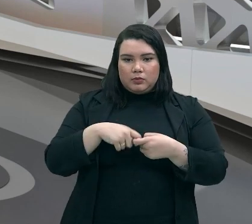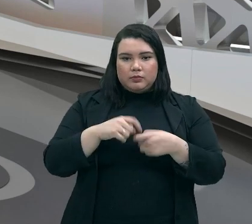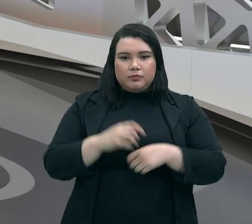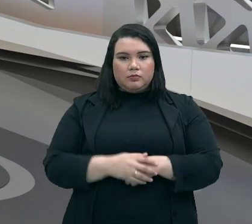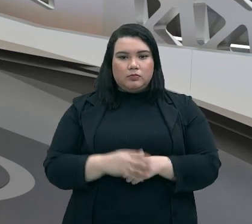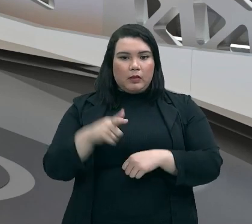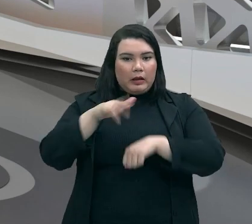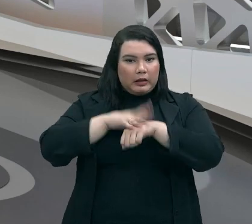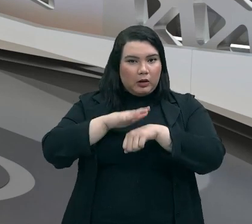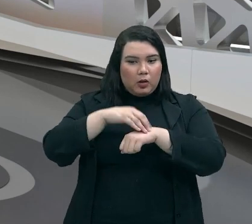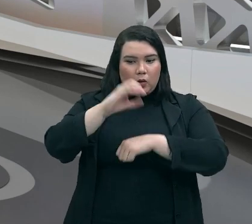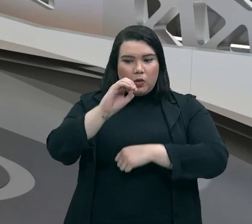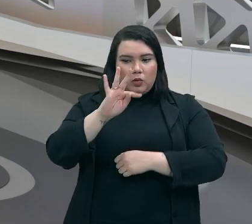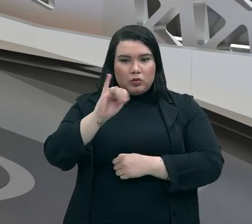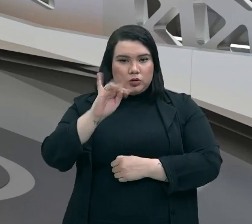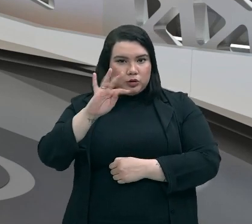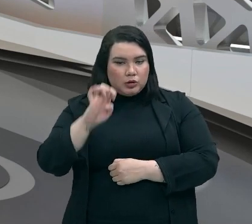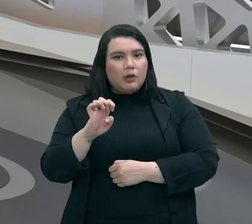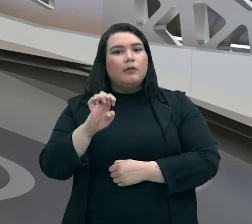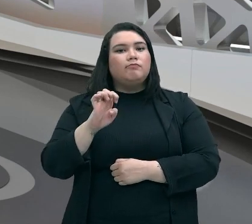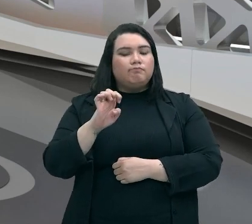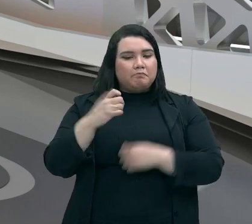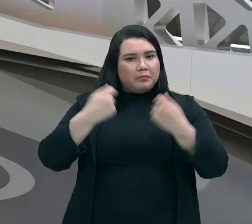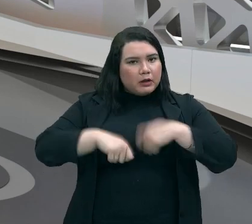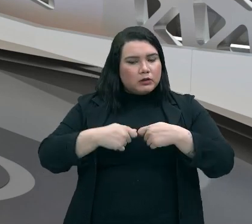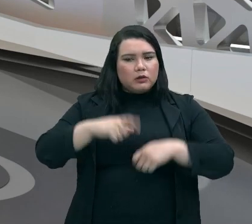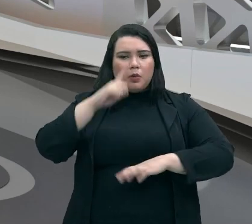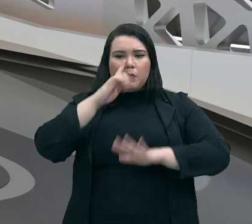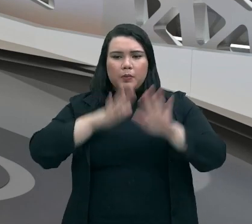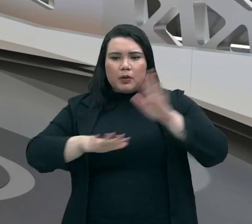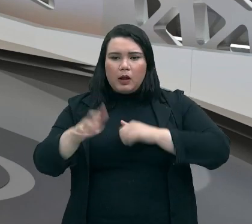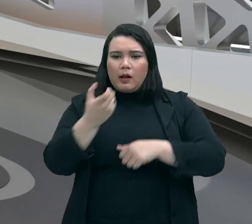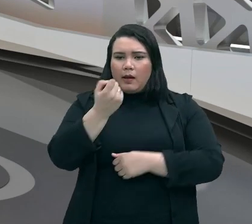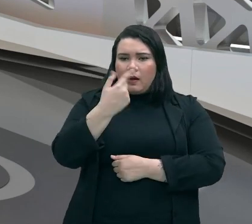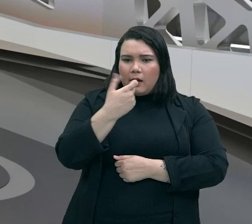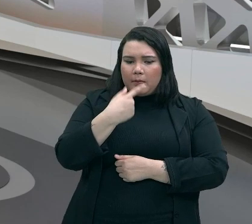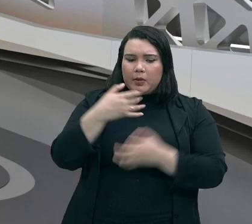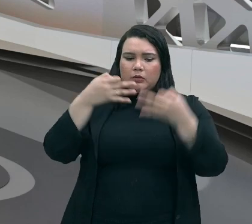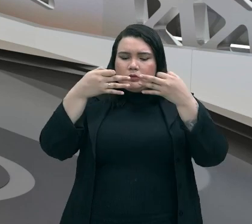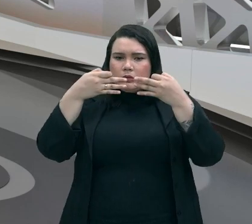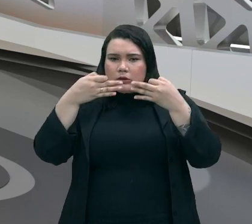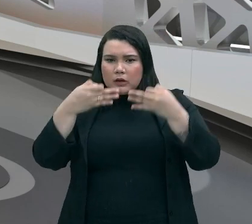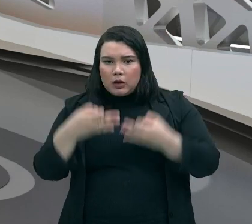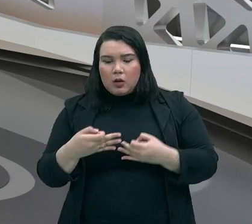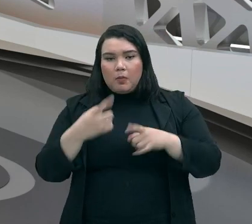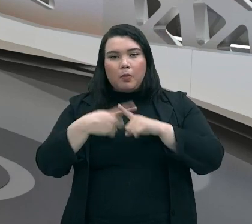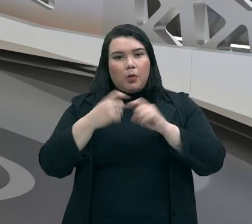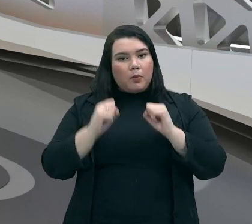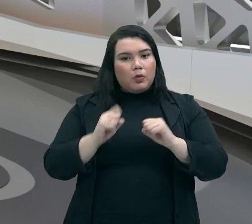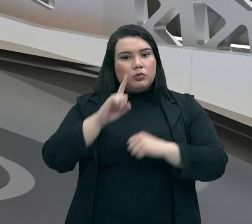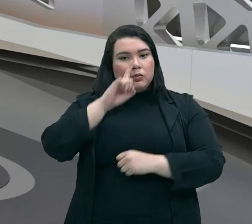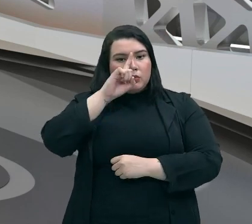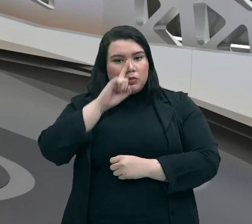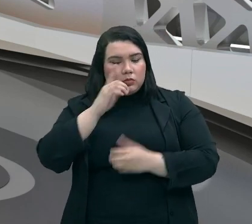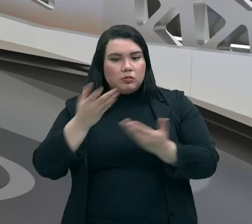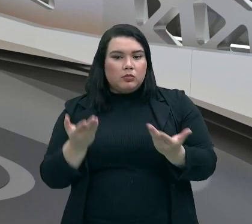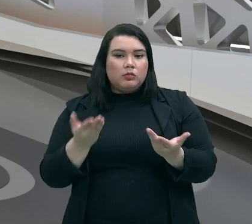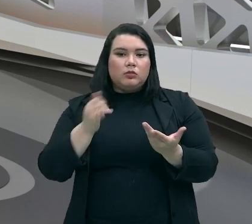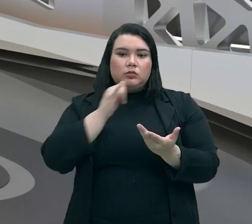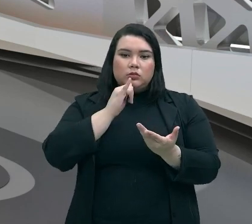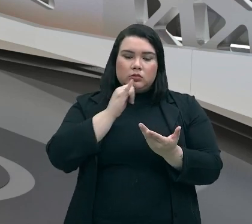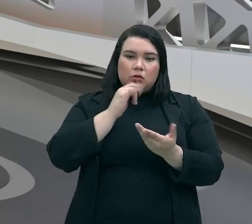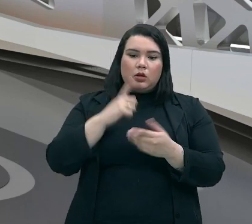gente, é séria, precisa ser cuidada, precisa tomar os remédios direitinho, porque pode evoluir para algo mais grave, como, por exemplo,